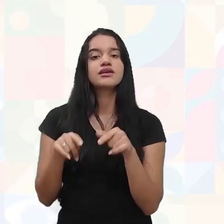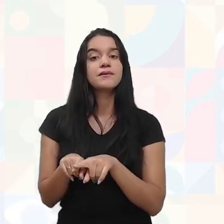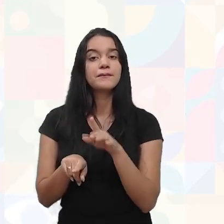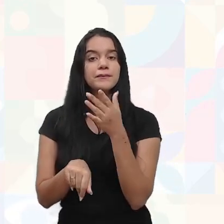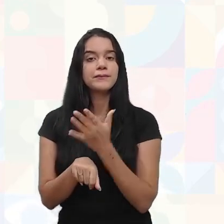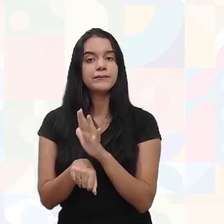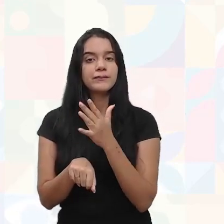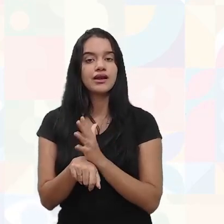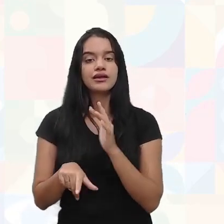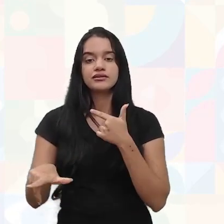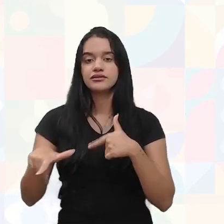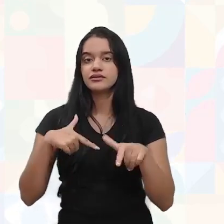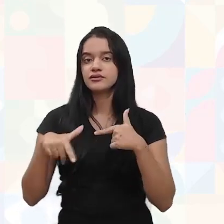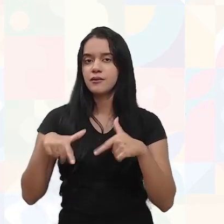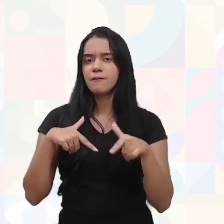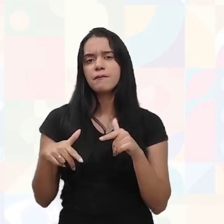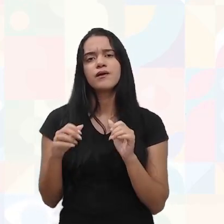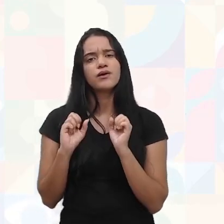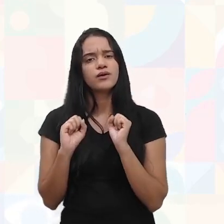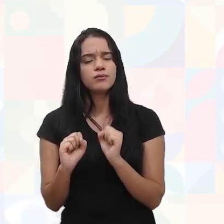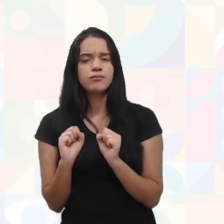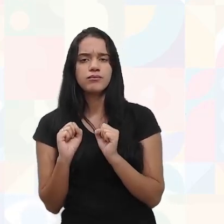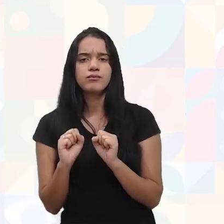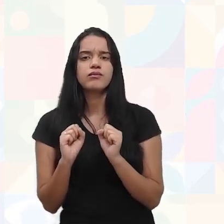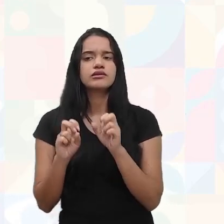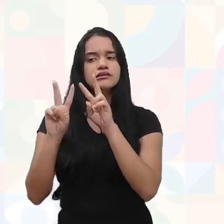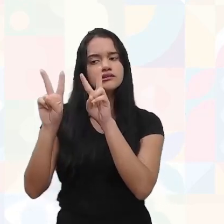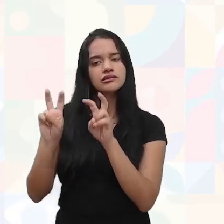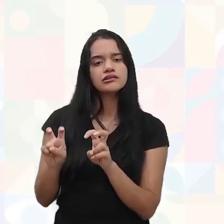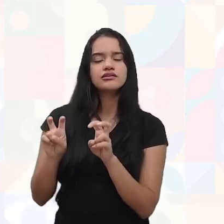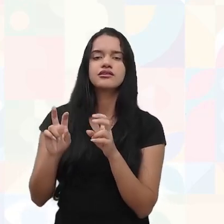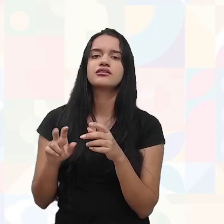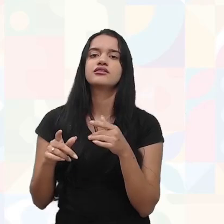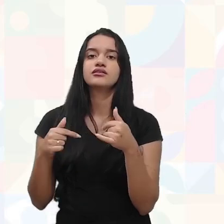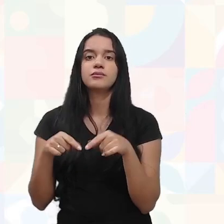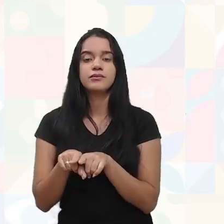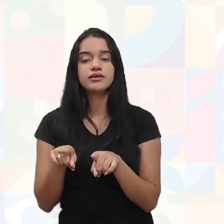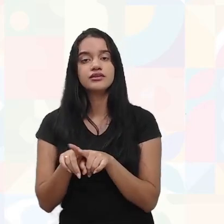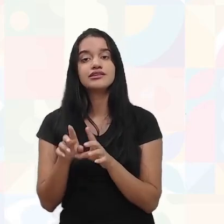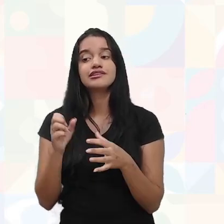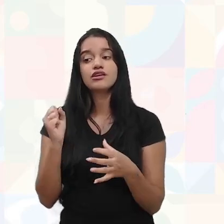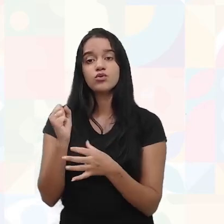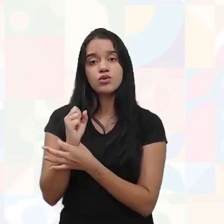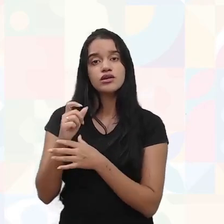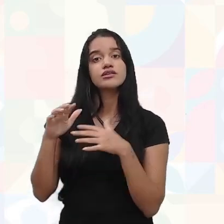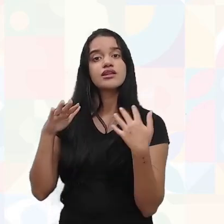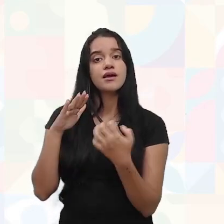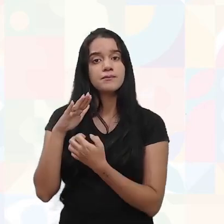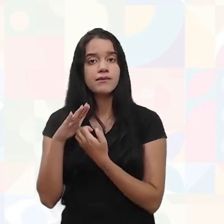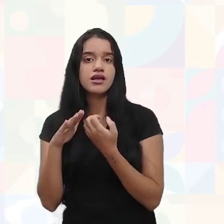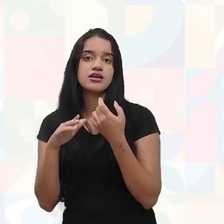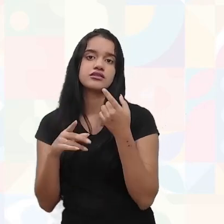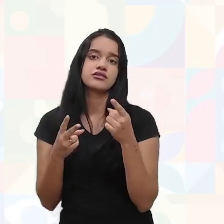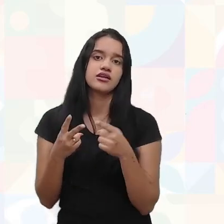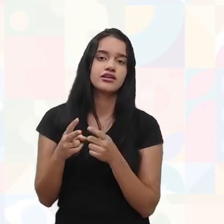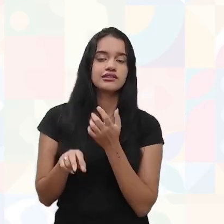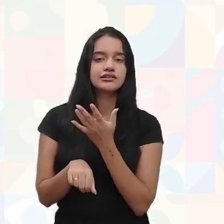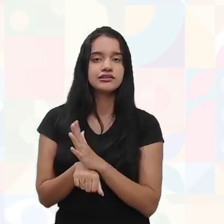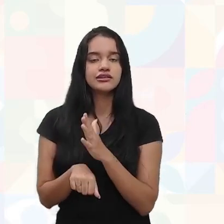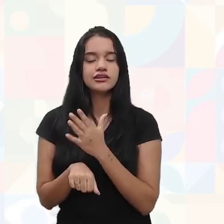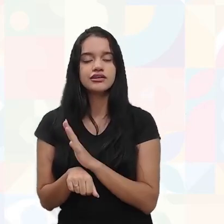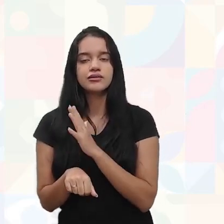práticas de trabalho. Pode incluir a definição de políticas de segurança da empresa, treinamentos, criação